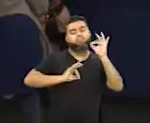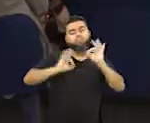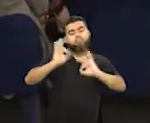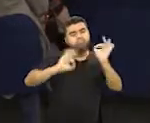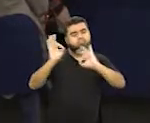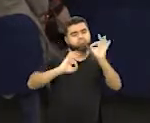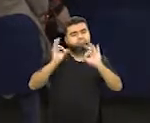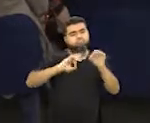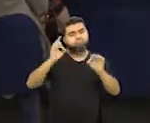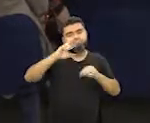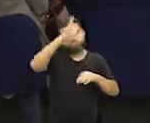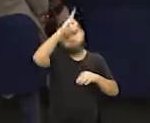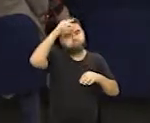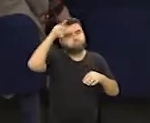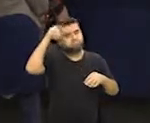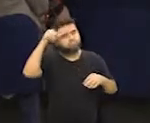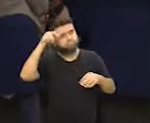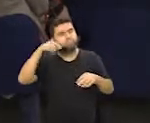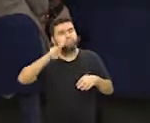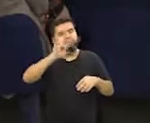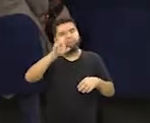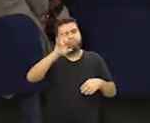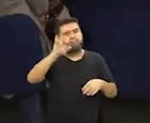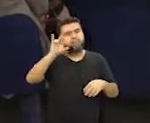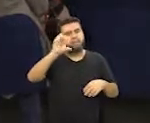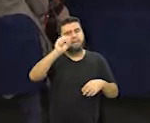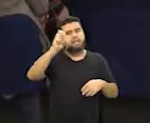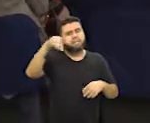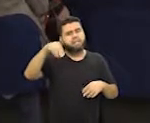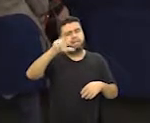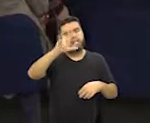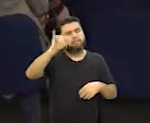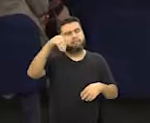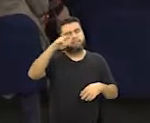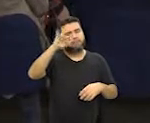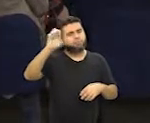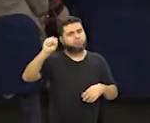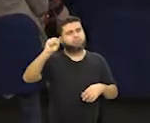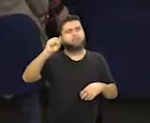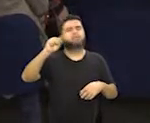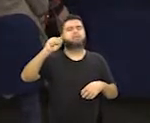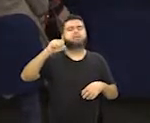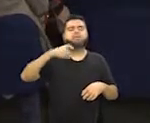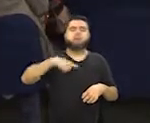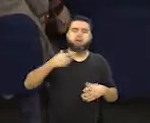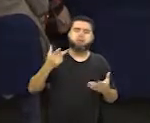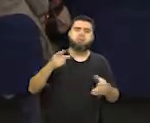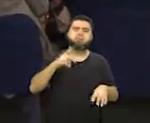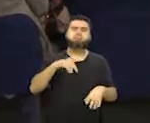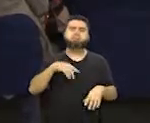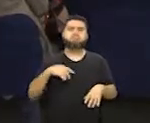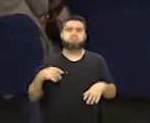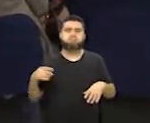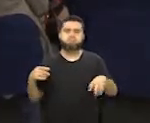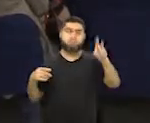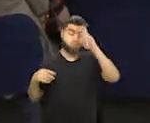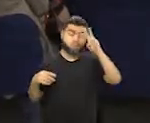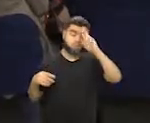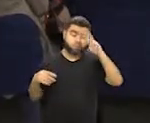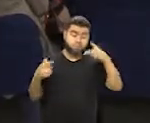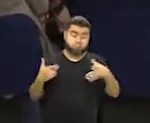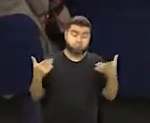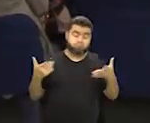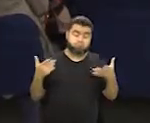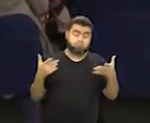documento norteador das nossas ações. Então, é mais um momento histórico na cidade, que a gente pode